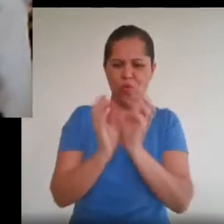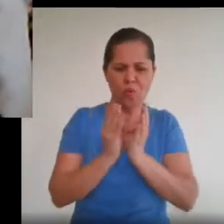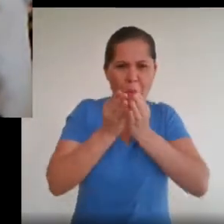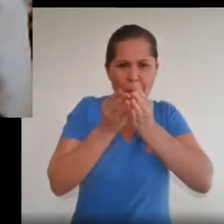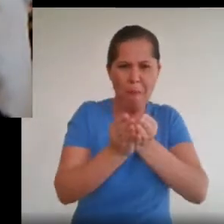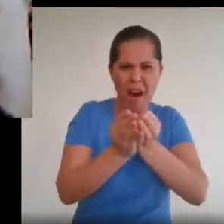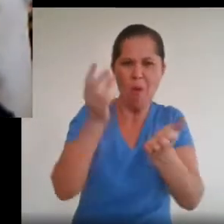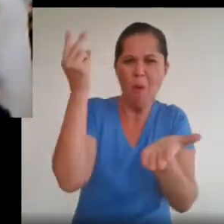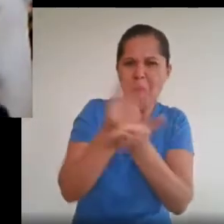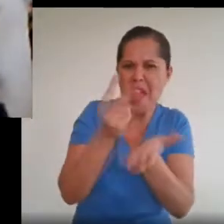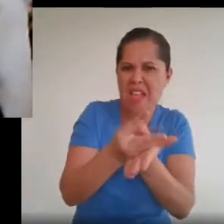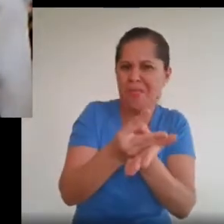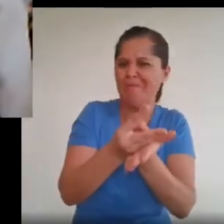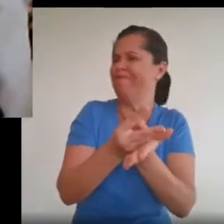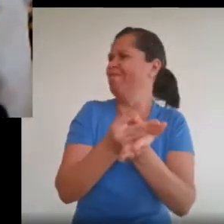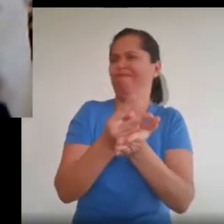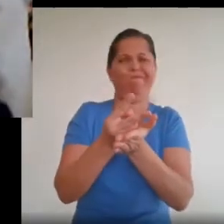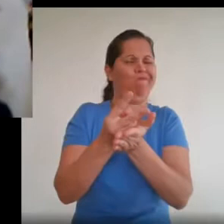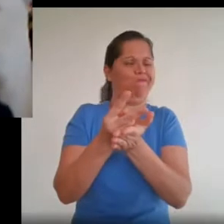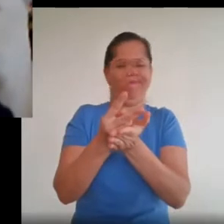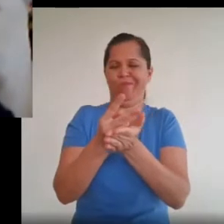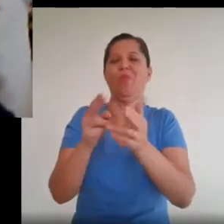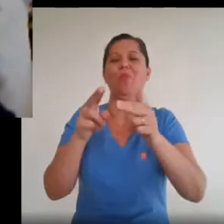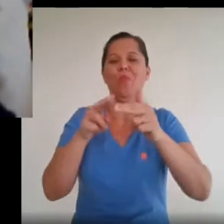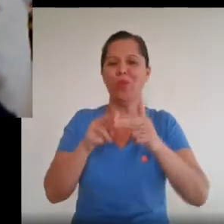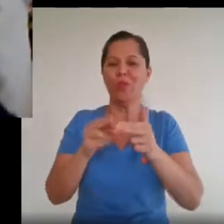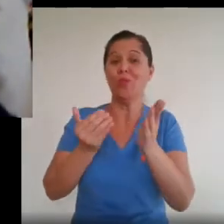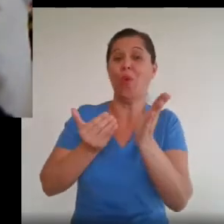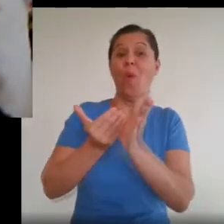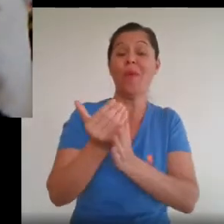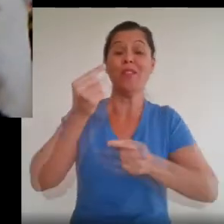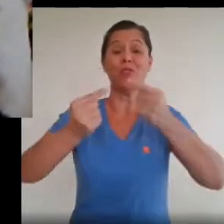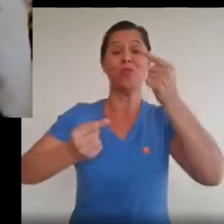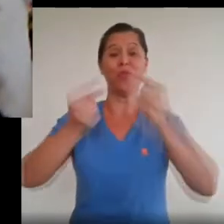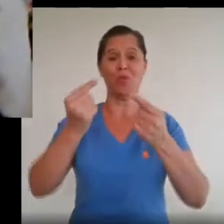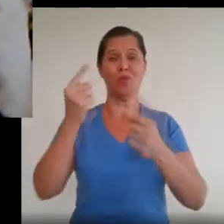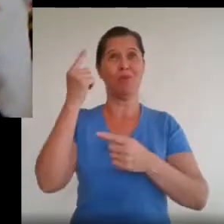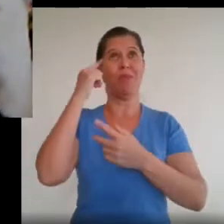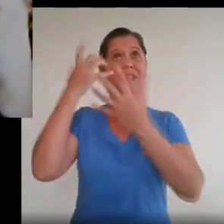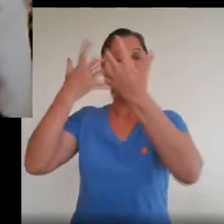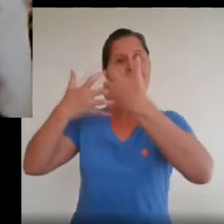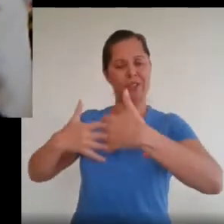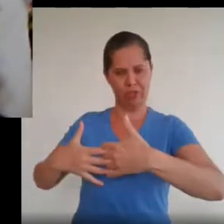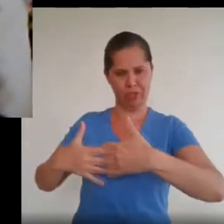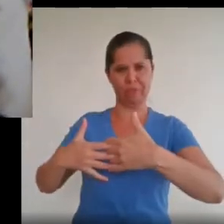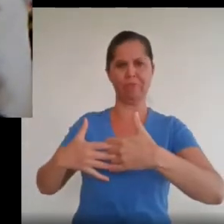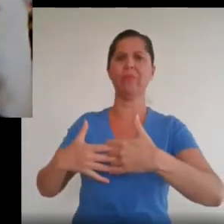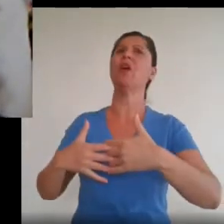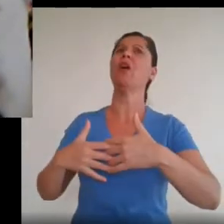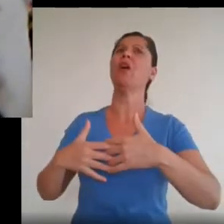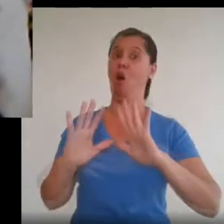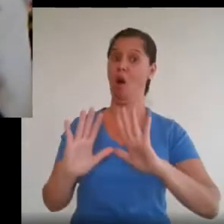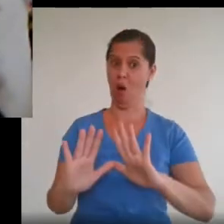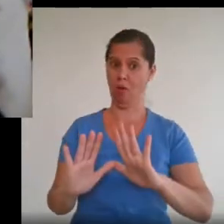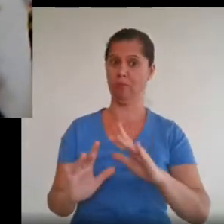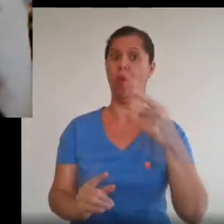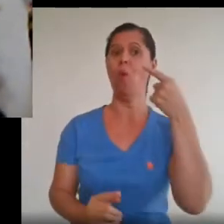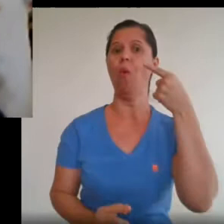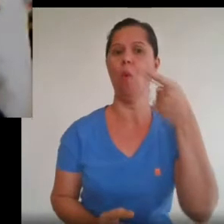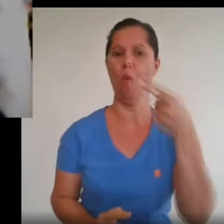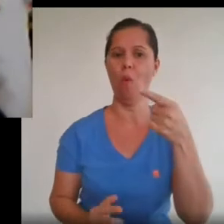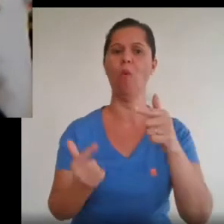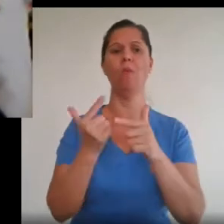começar com ela, porque ela mostra que, assim, olha, podemos estar de frente de